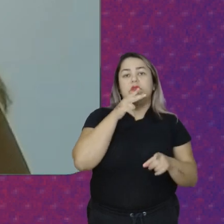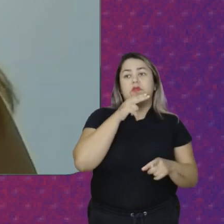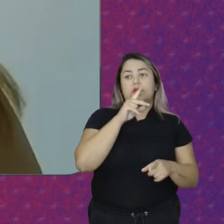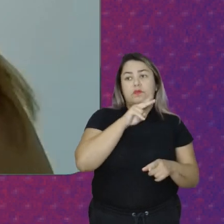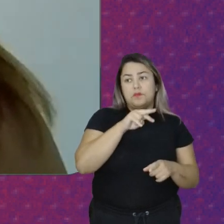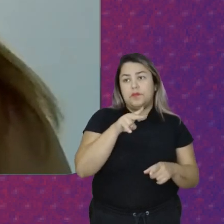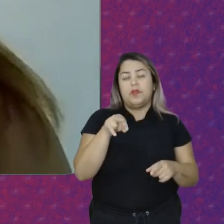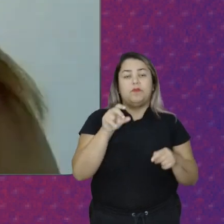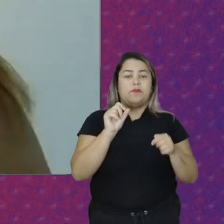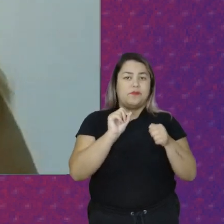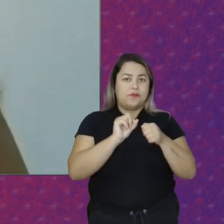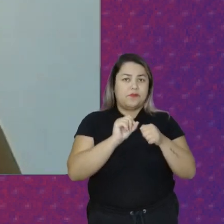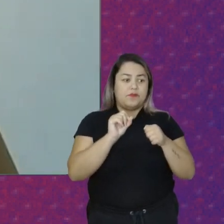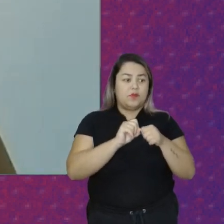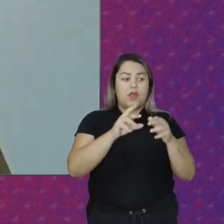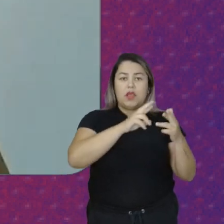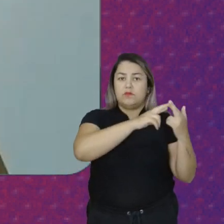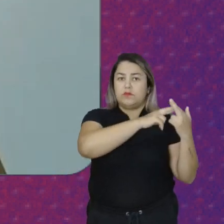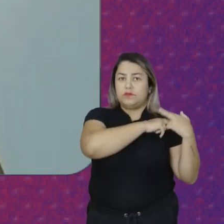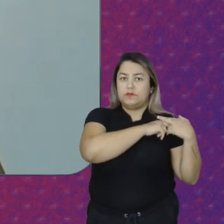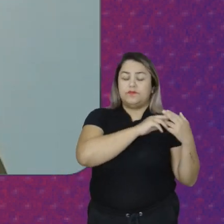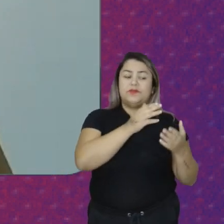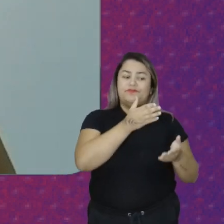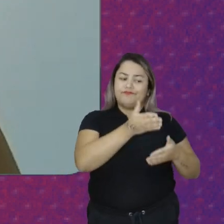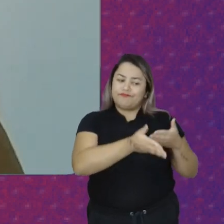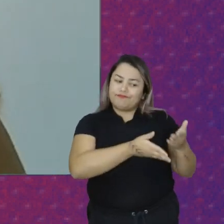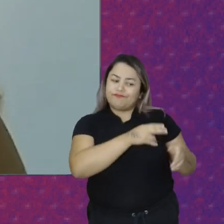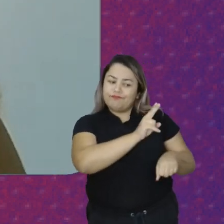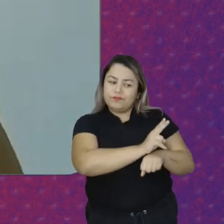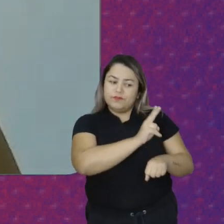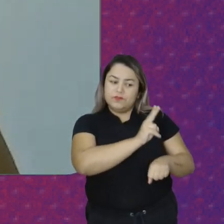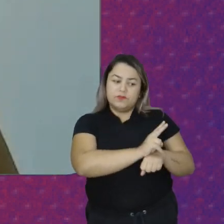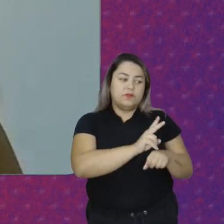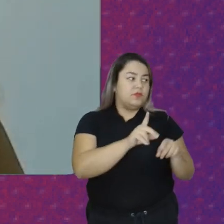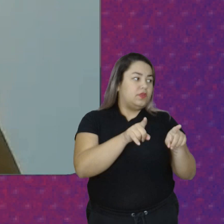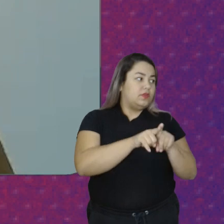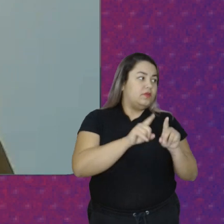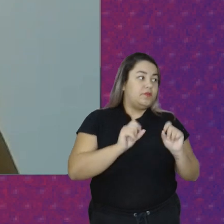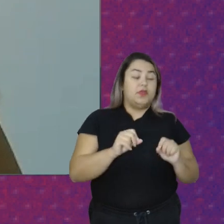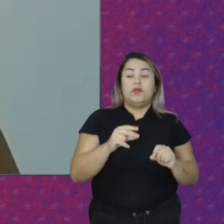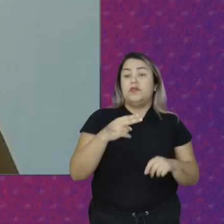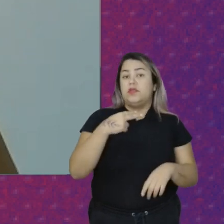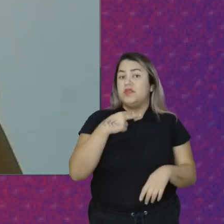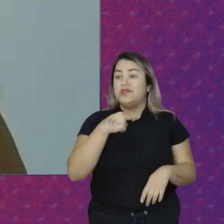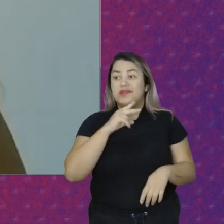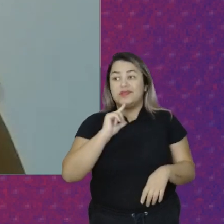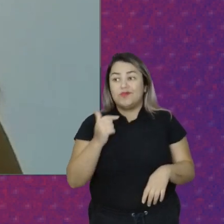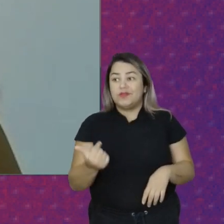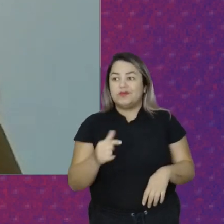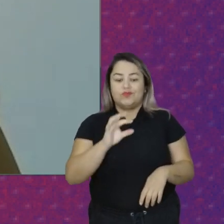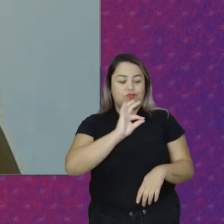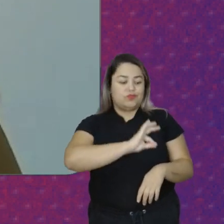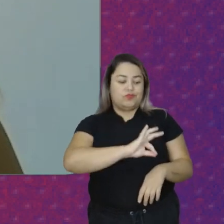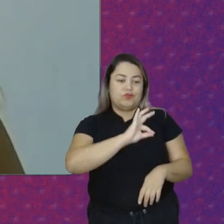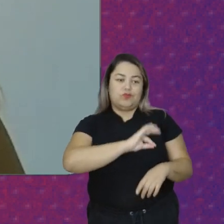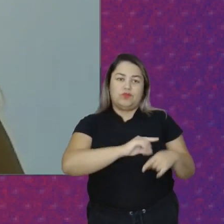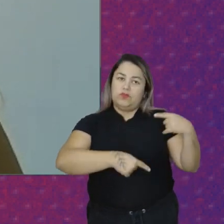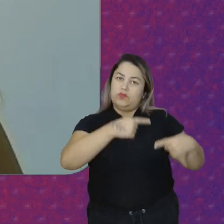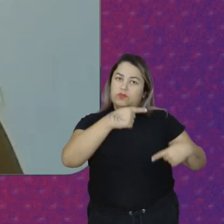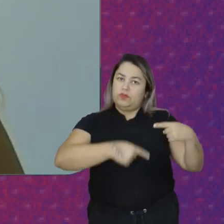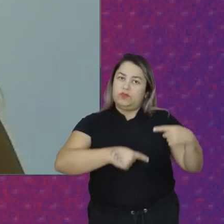ficam com a responsabilidade desse cuidado, de maneira geral também não remunerados. Então, a Política Nacional